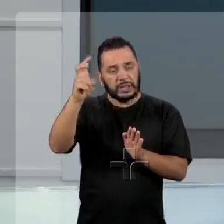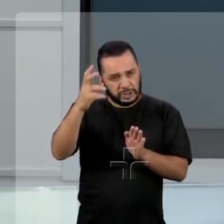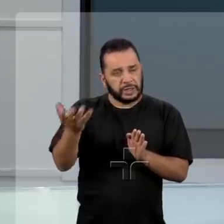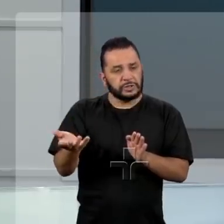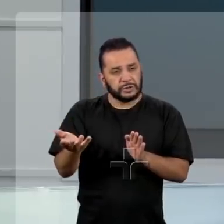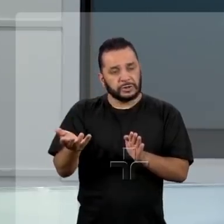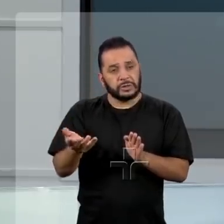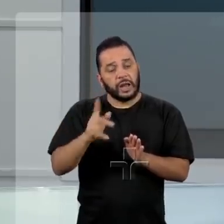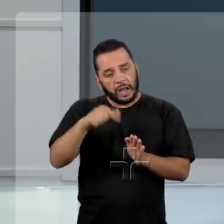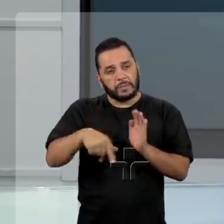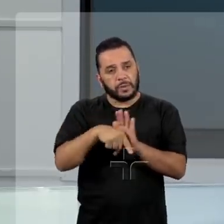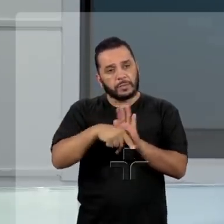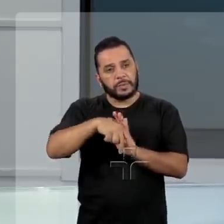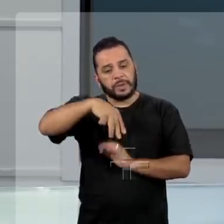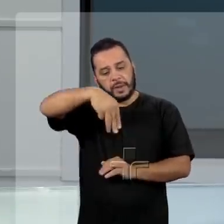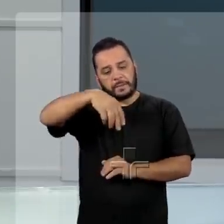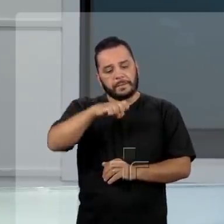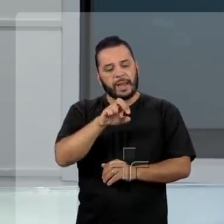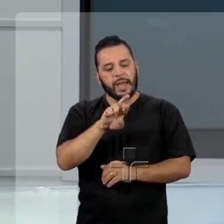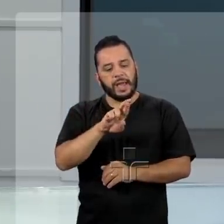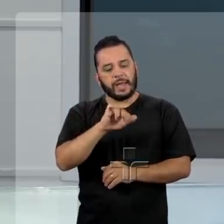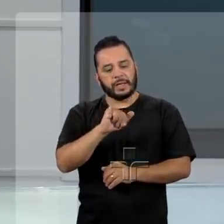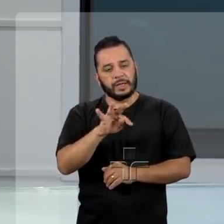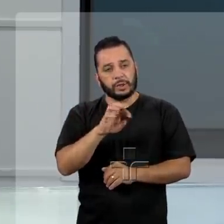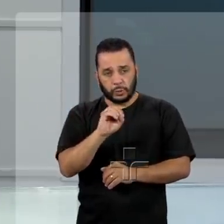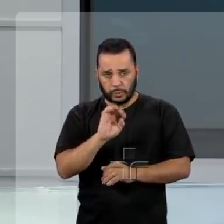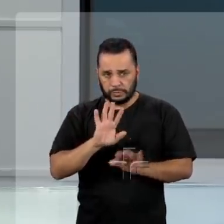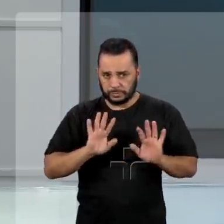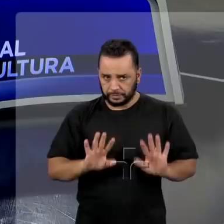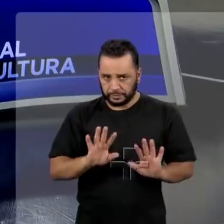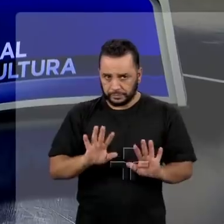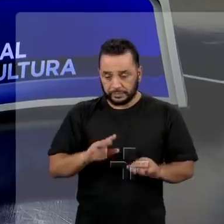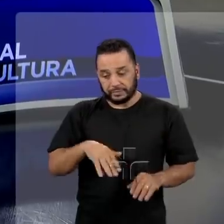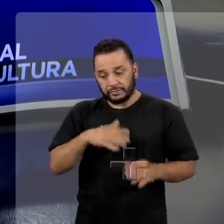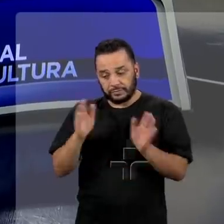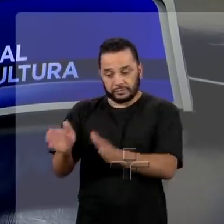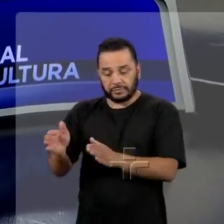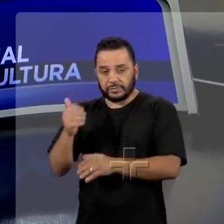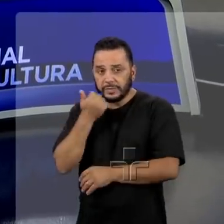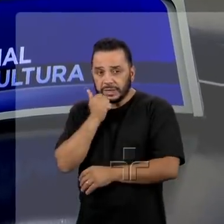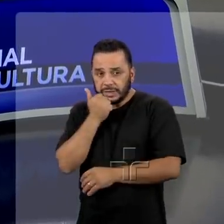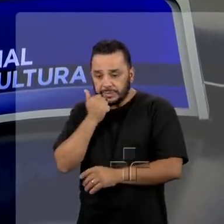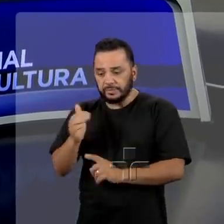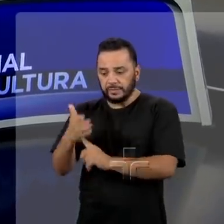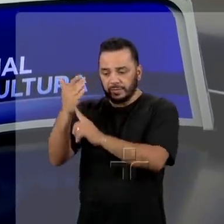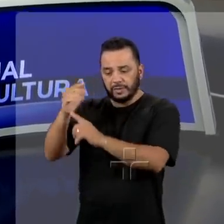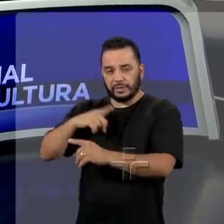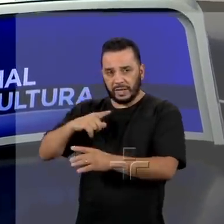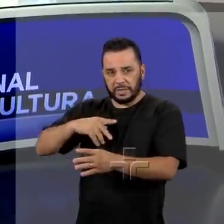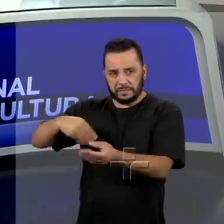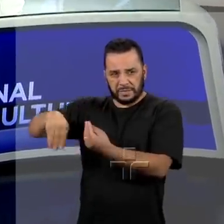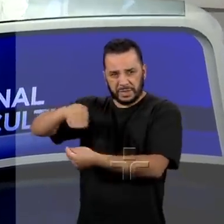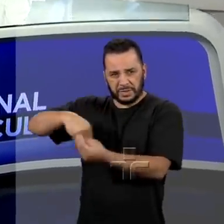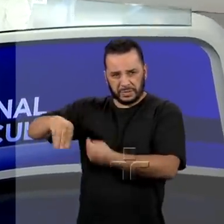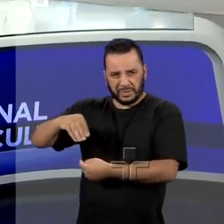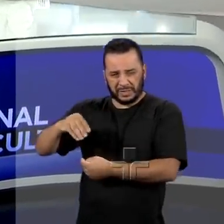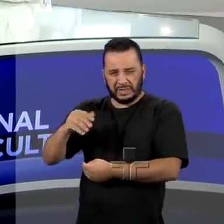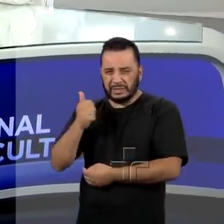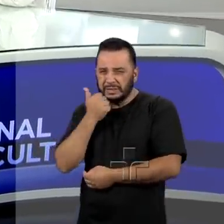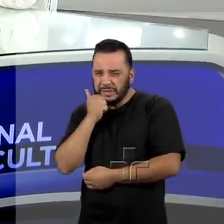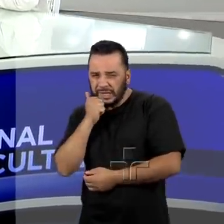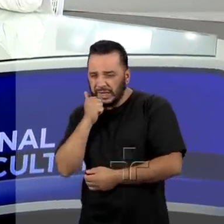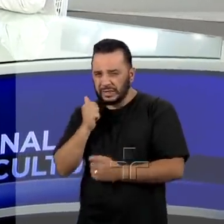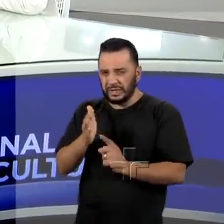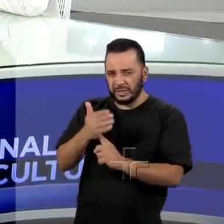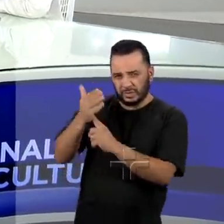É meritocracia. Vindo para a ciência e tecnologia, se misturam duas áreas, ciência e tecnologia,